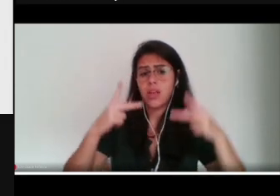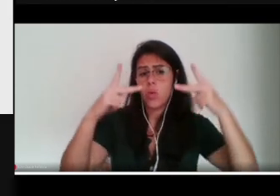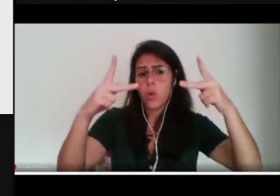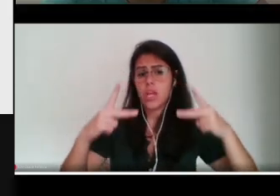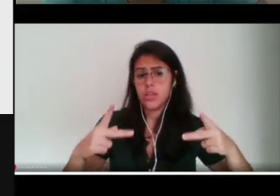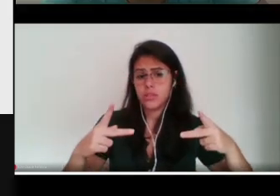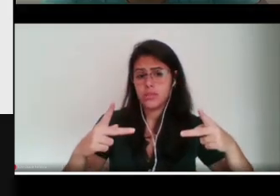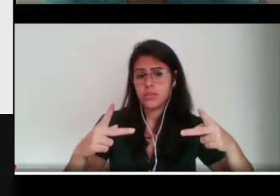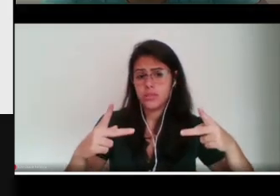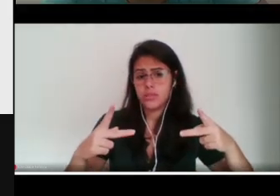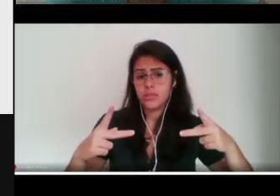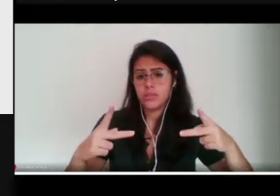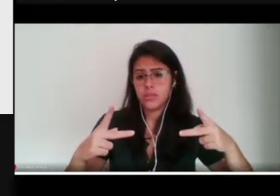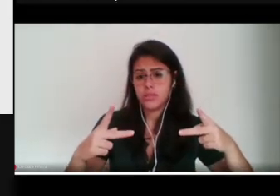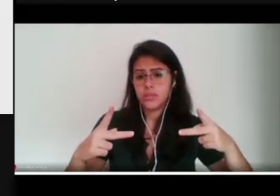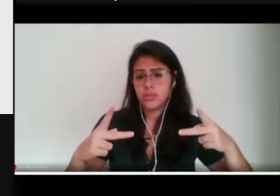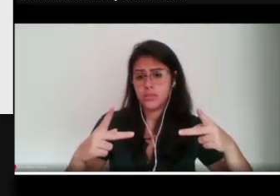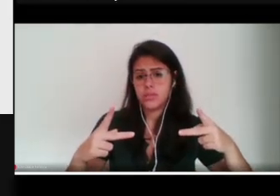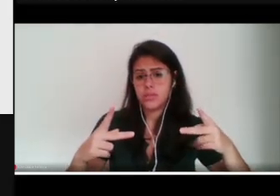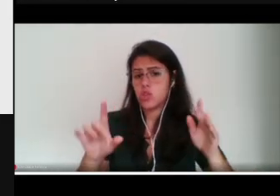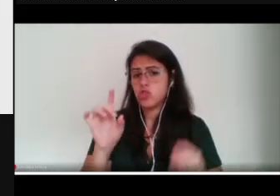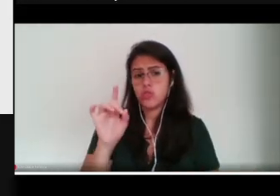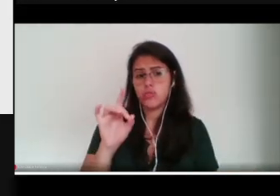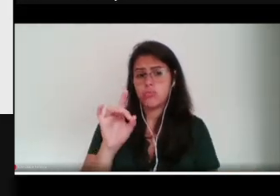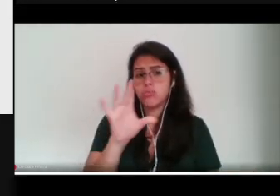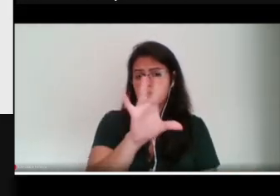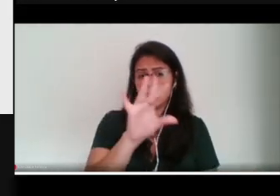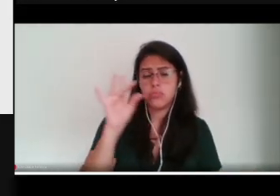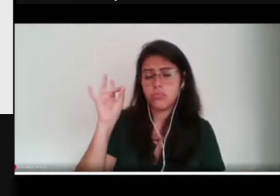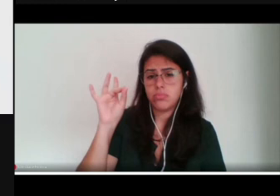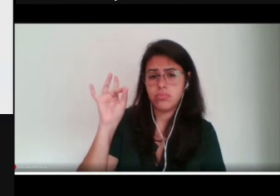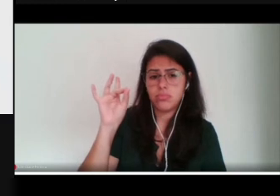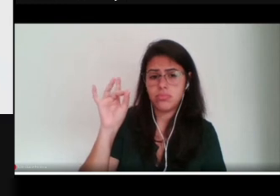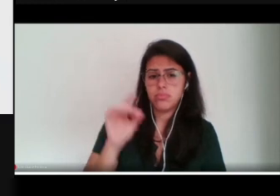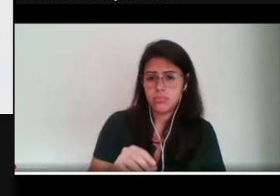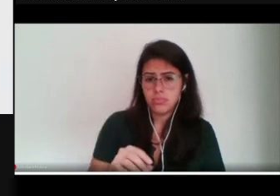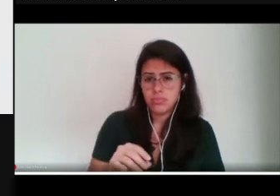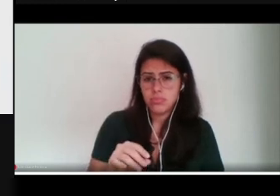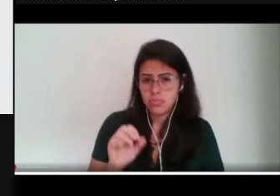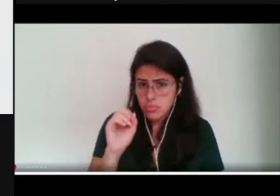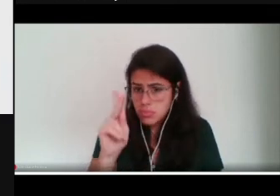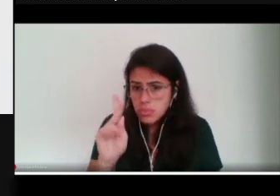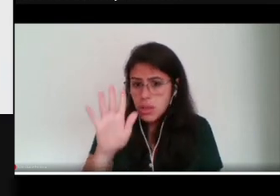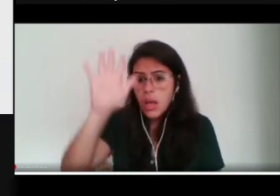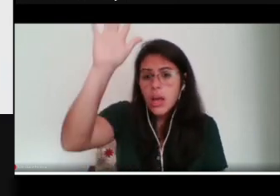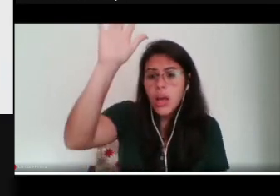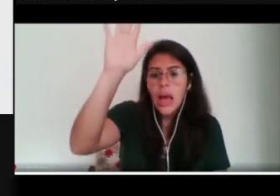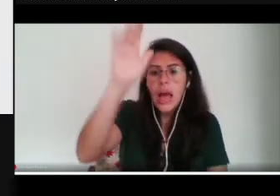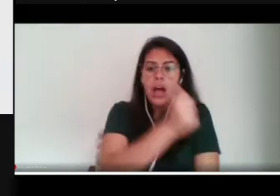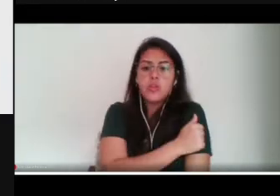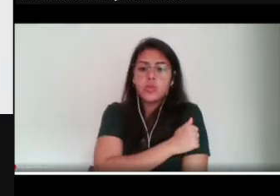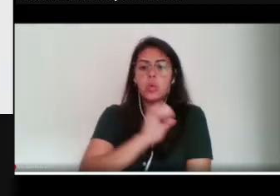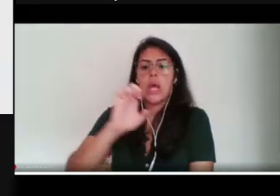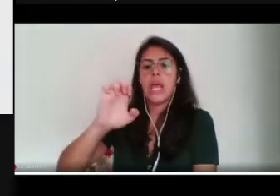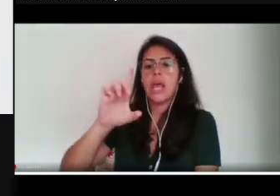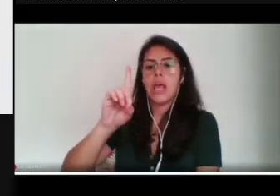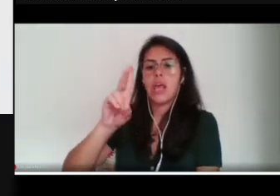Professora, eu não estou tendo acesso à turma no Moodle. Eu consegui entrar aqui pelo